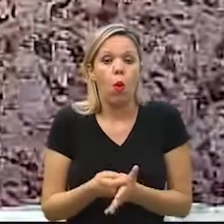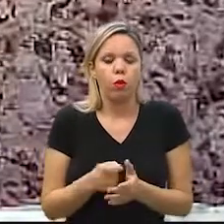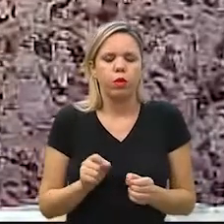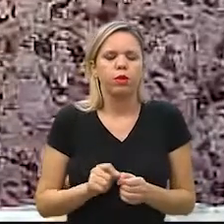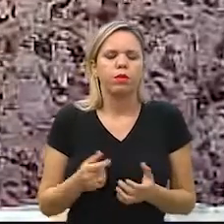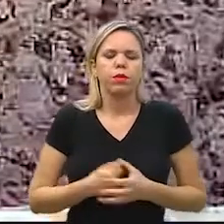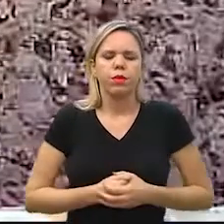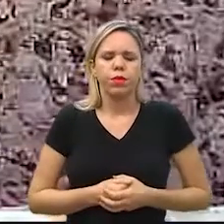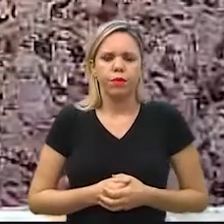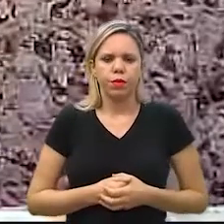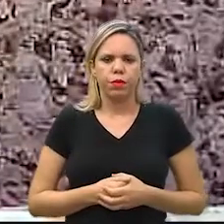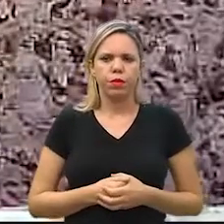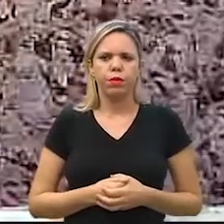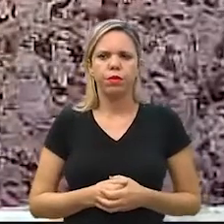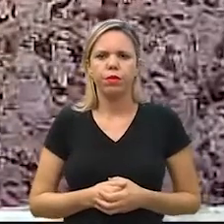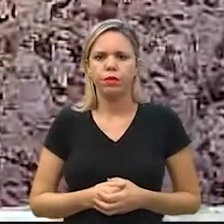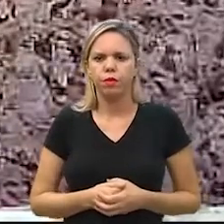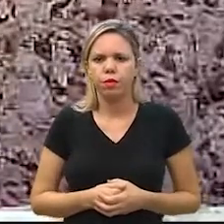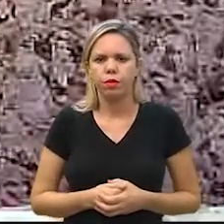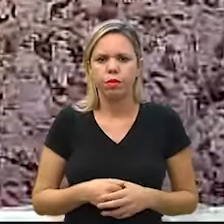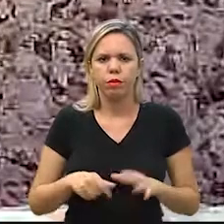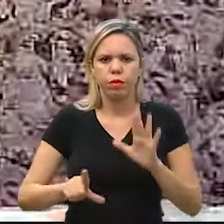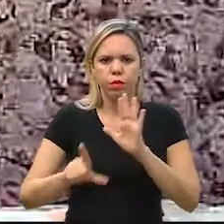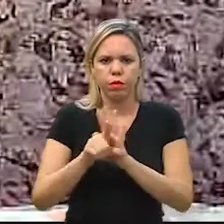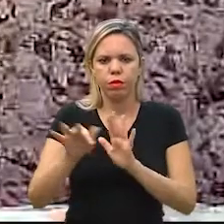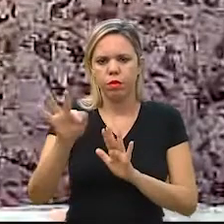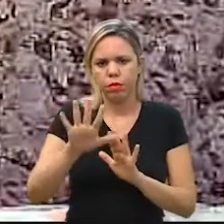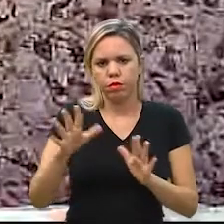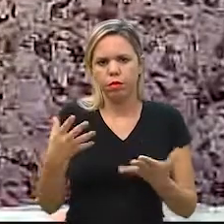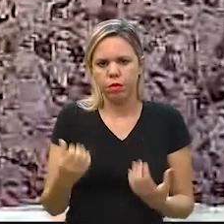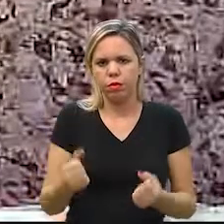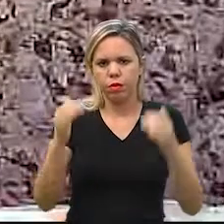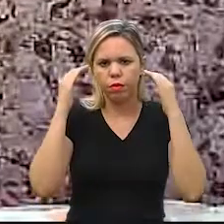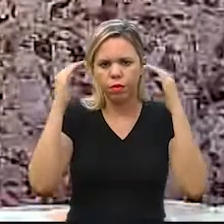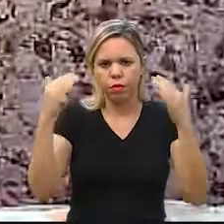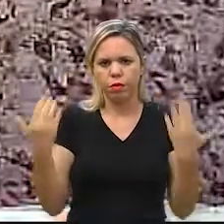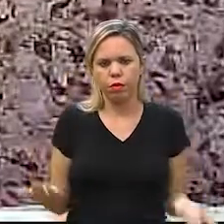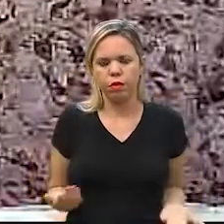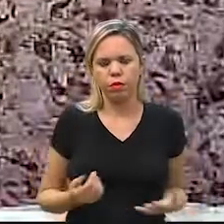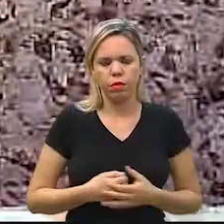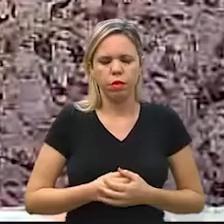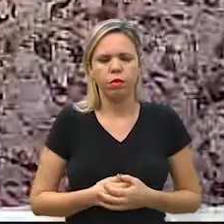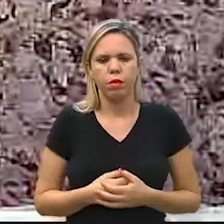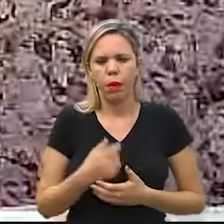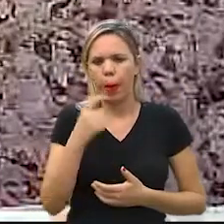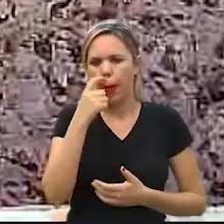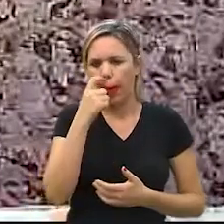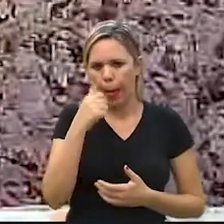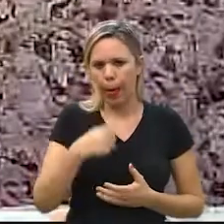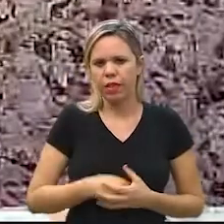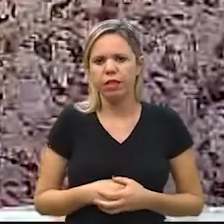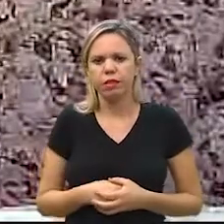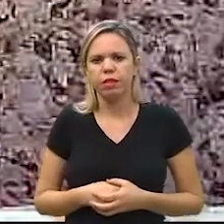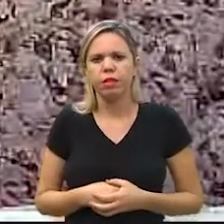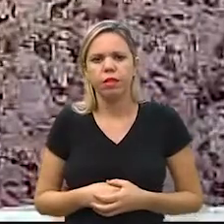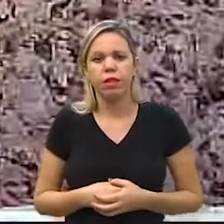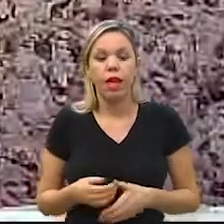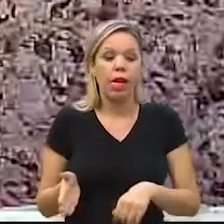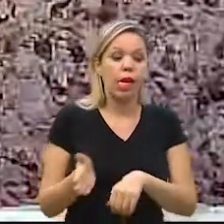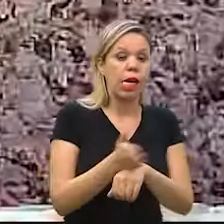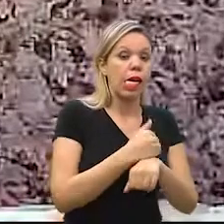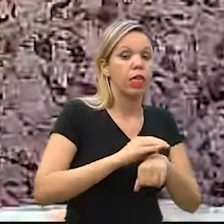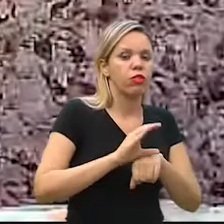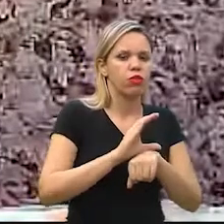obrigações determinadas por leis federais. Então, para você ter uma ideia, antes da